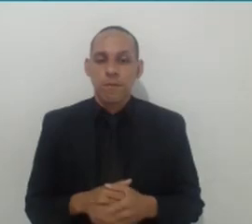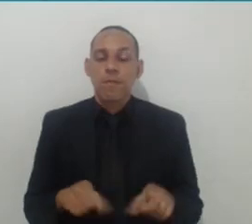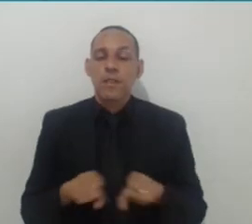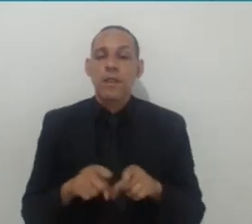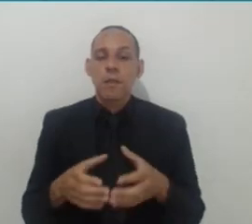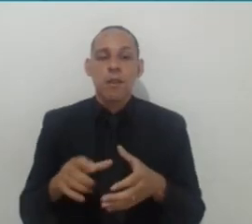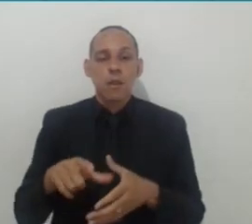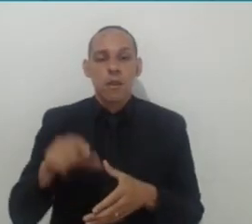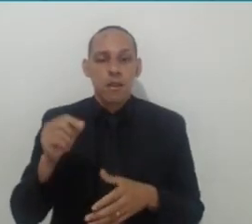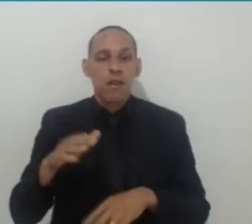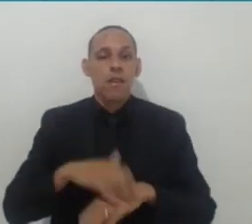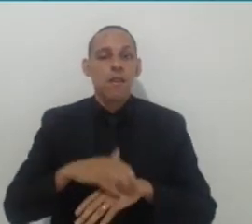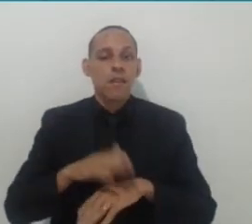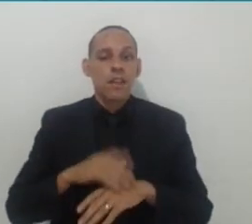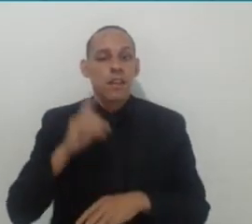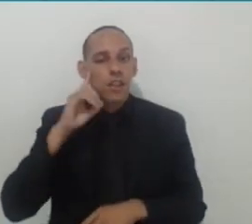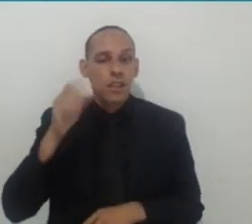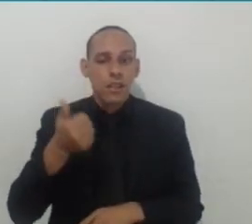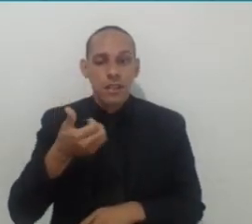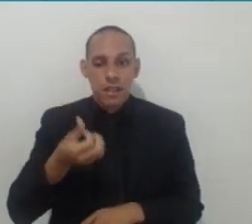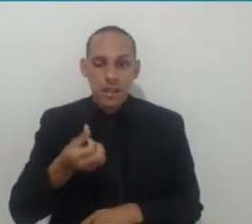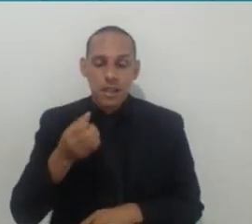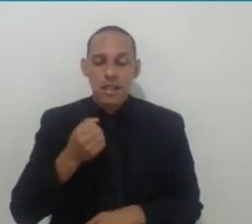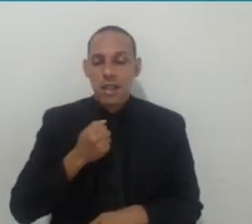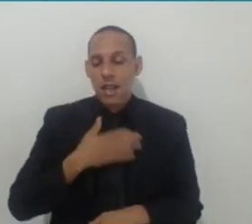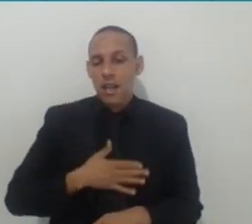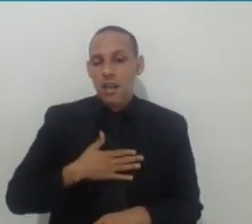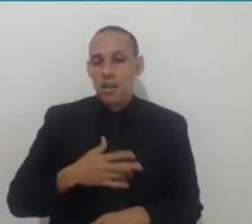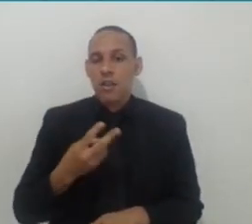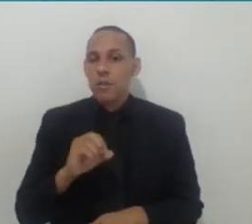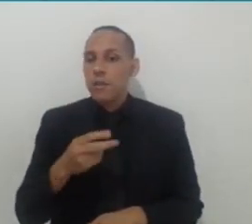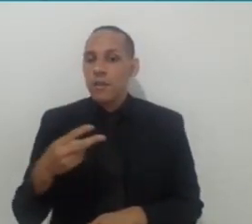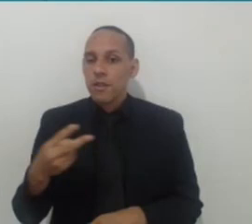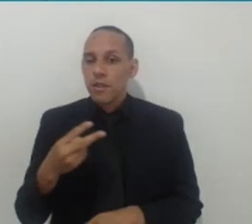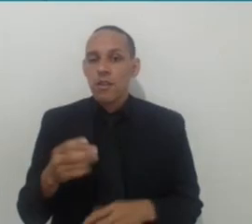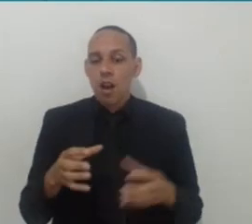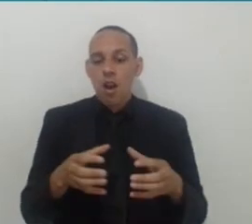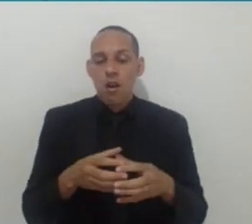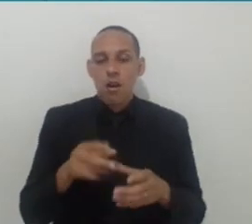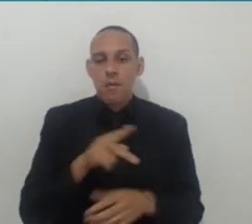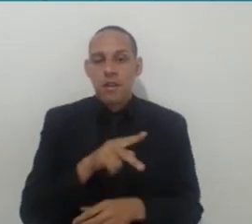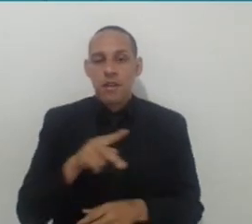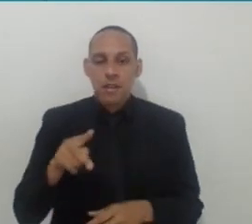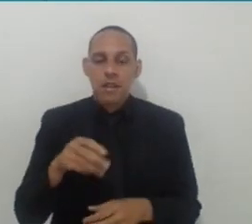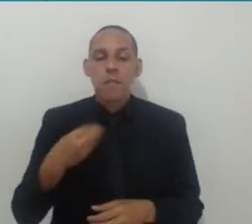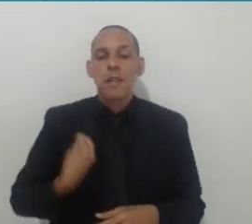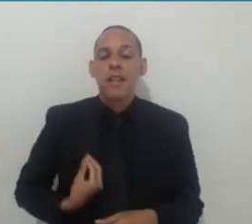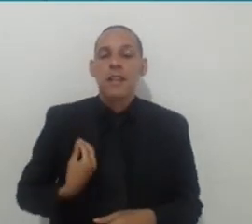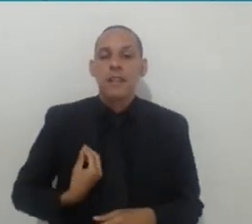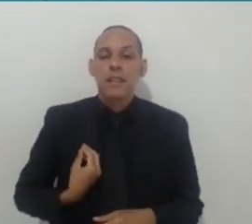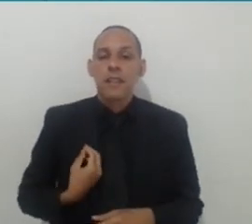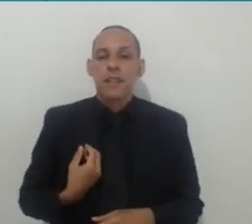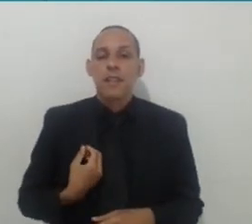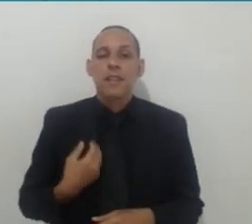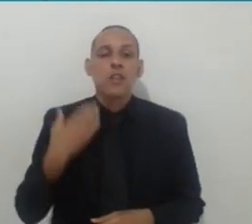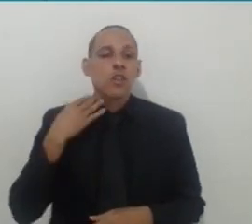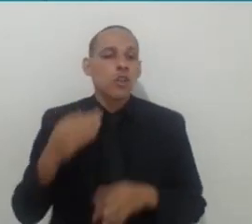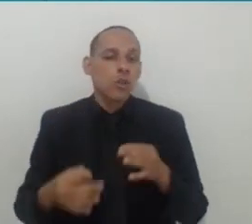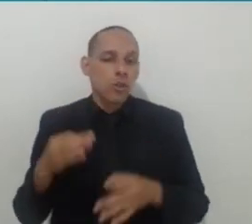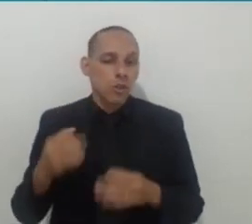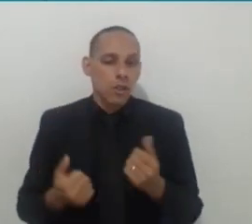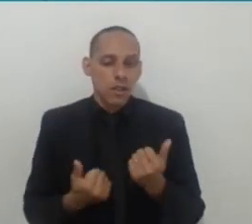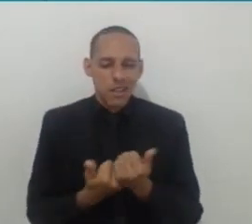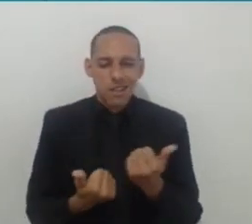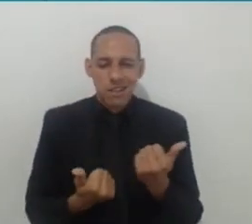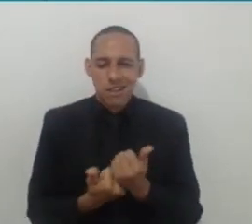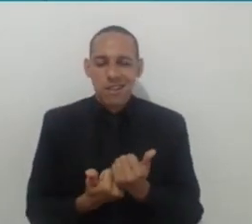realizado no dia 16/8/22, no gabinete da presidência, onde estavam presentes o juiz auxiliar da